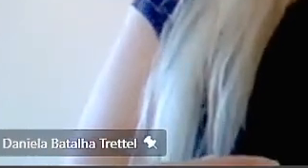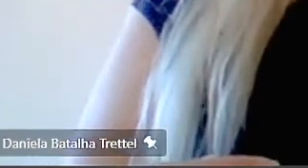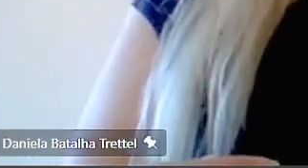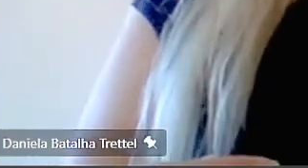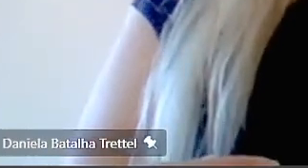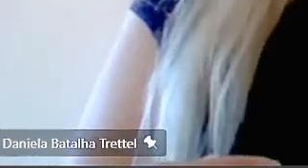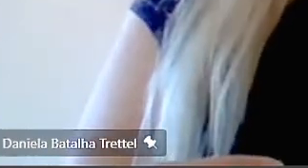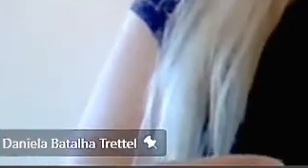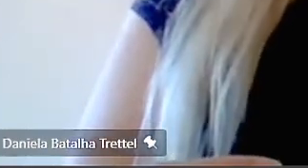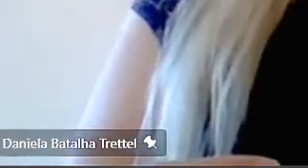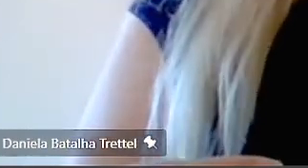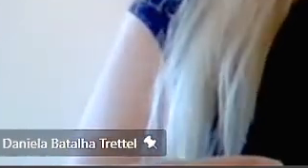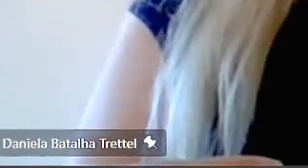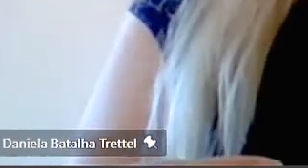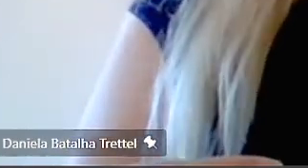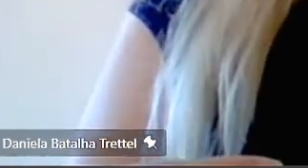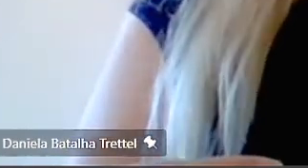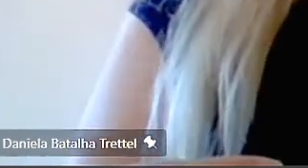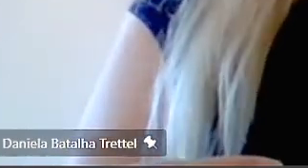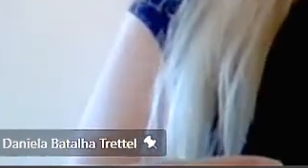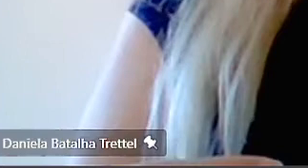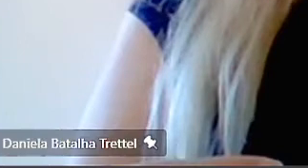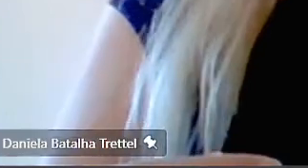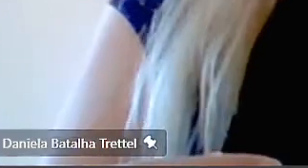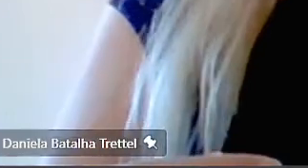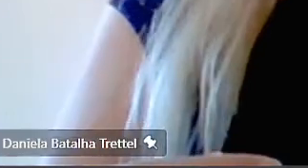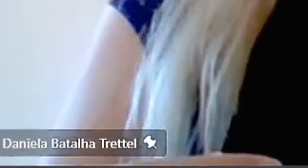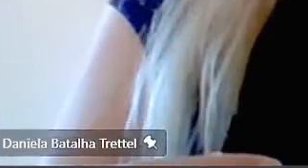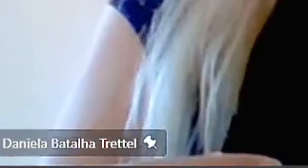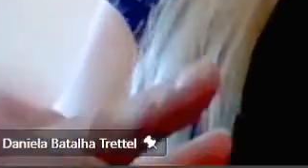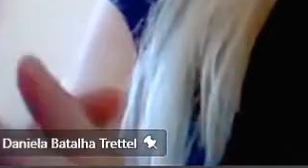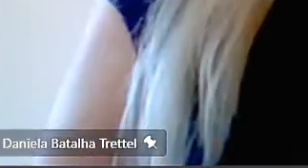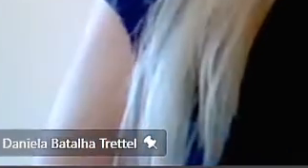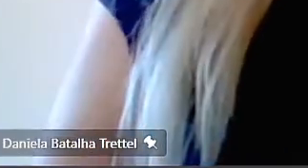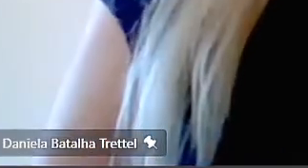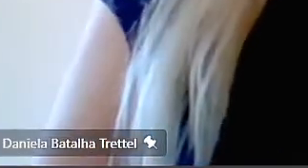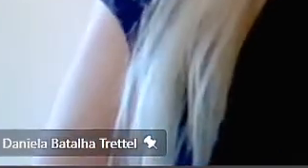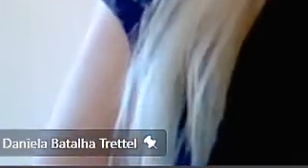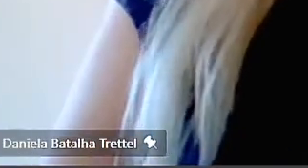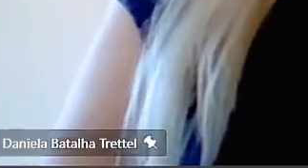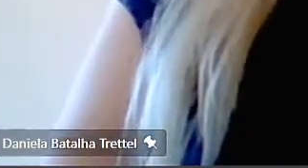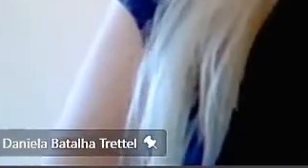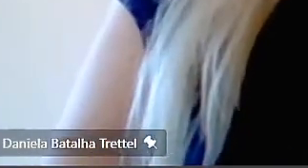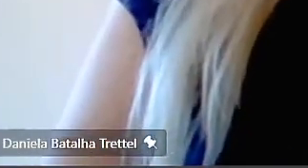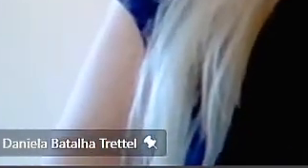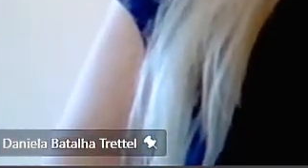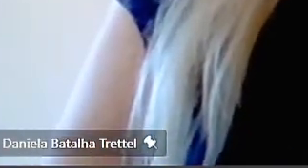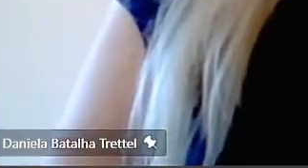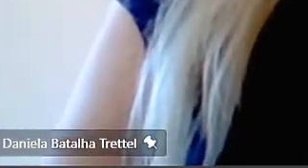de poder contar um pouco nessa discussão toda sobre a judicialização, a ótica